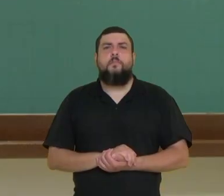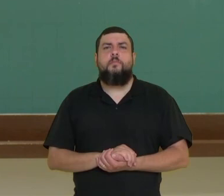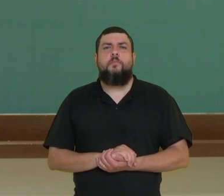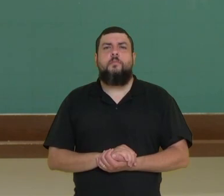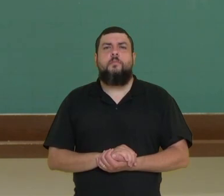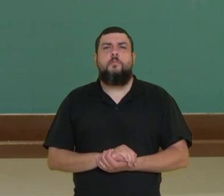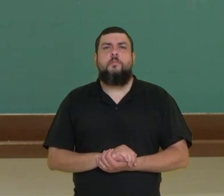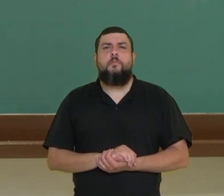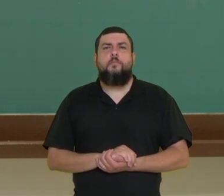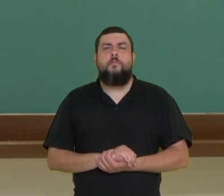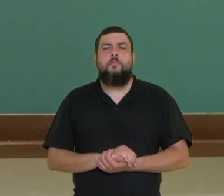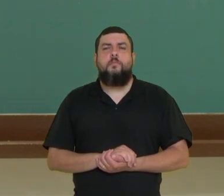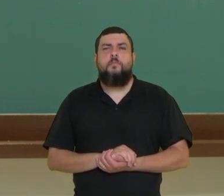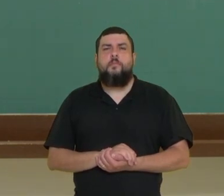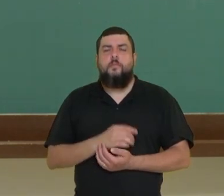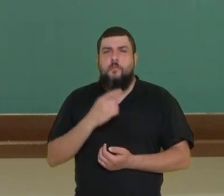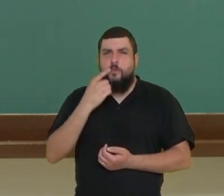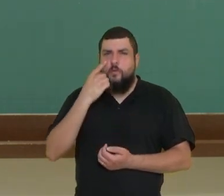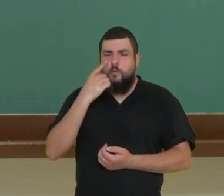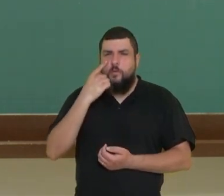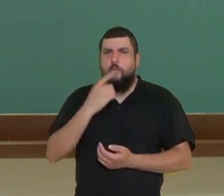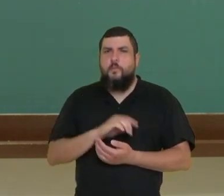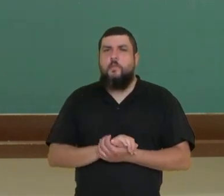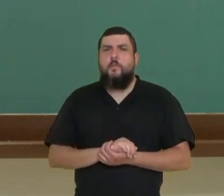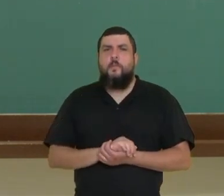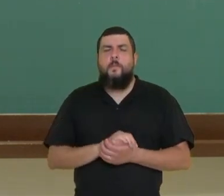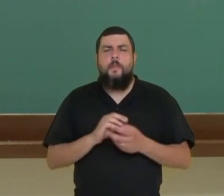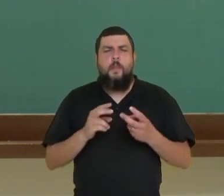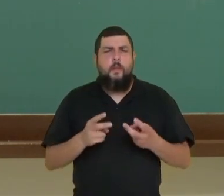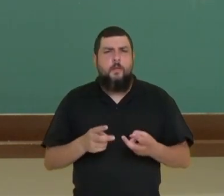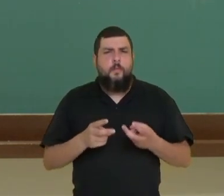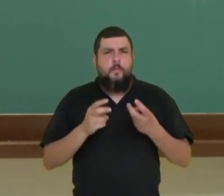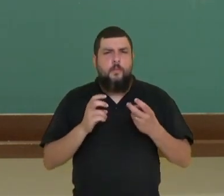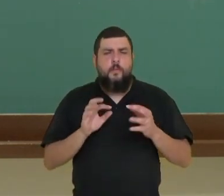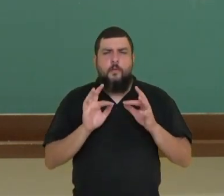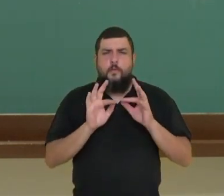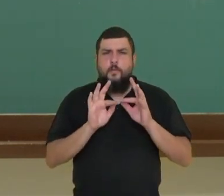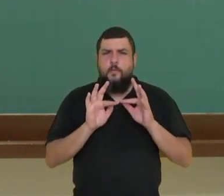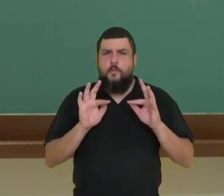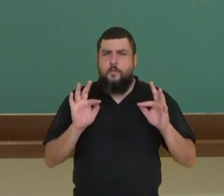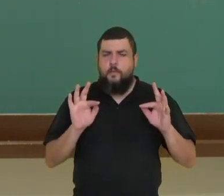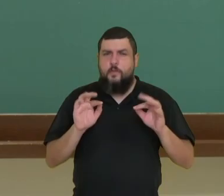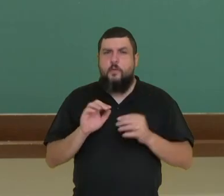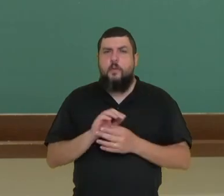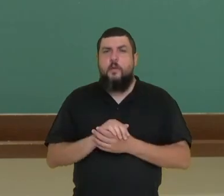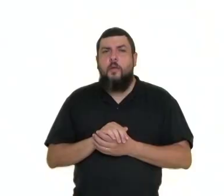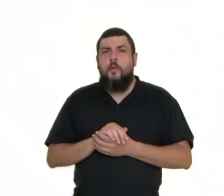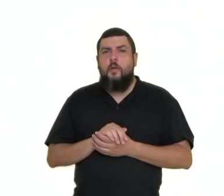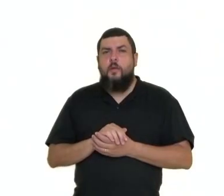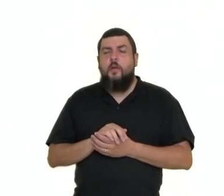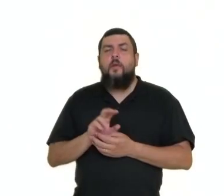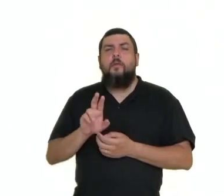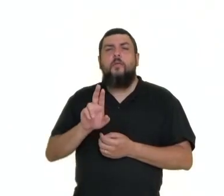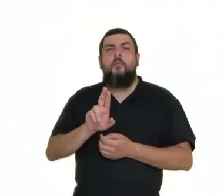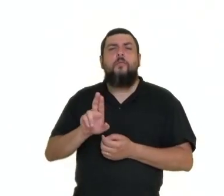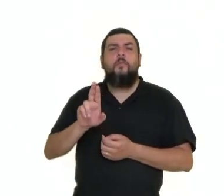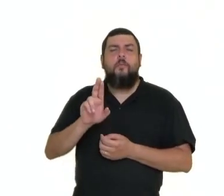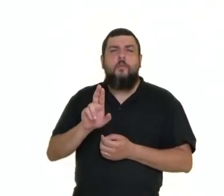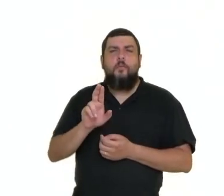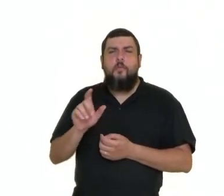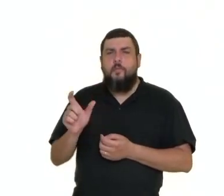Olha lá, observando o enunciado aqui do anúncio, se vocês prestarem atenção, foi utilizado no